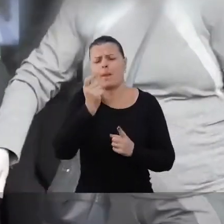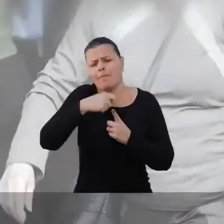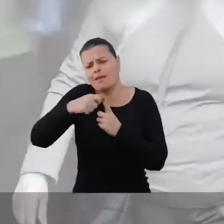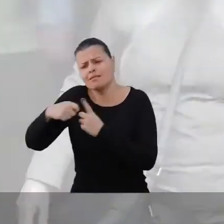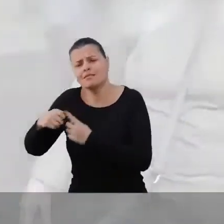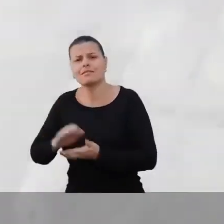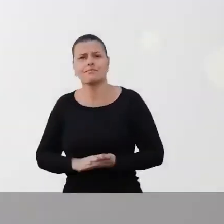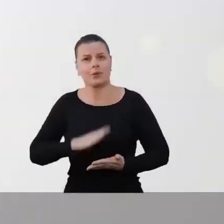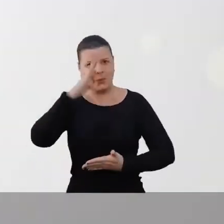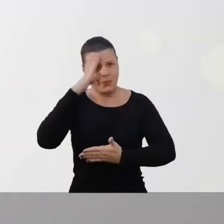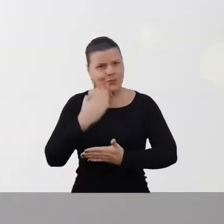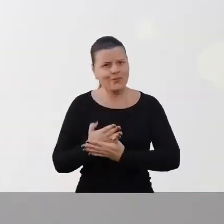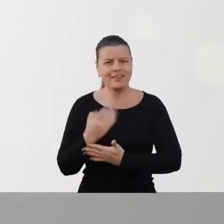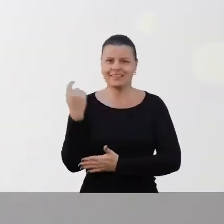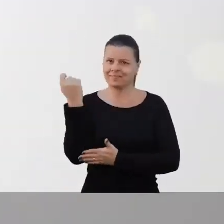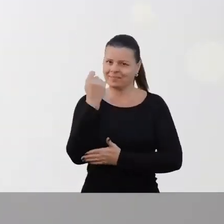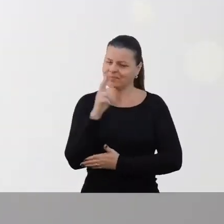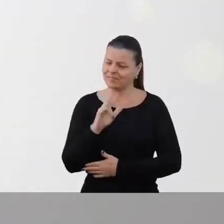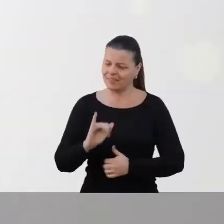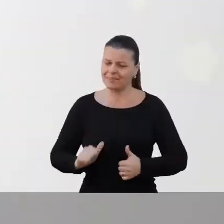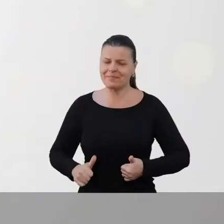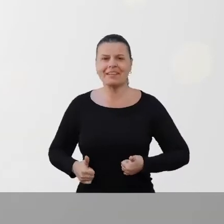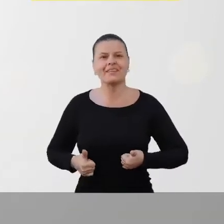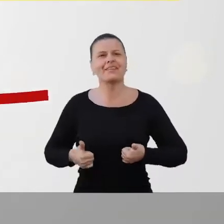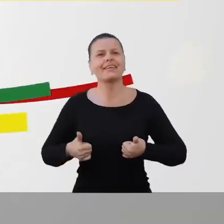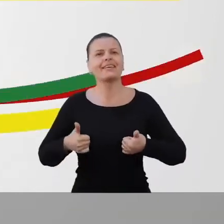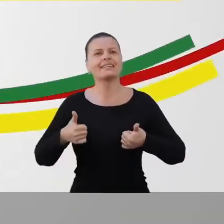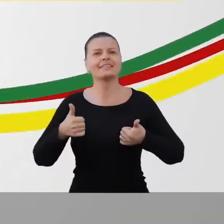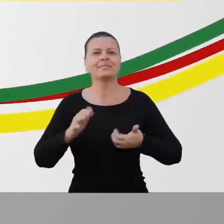demora meses. Confia, o Rio Grande vai